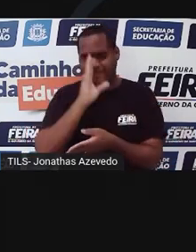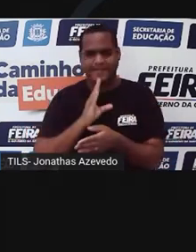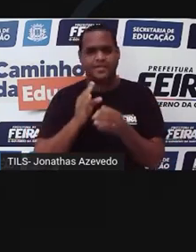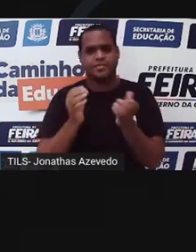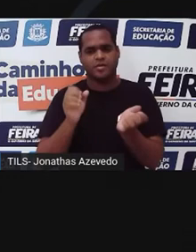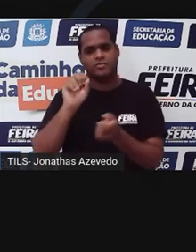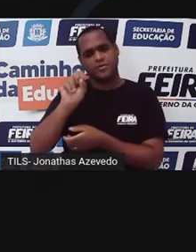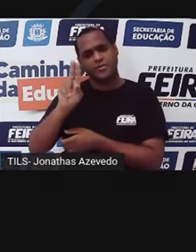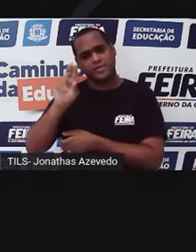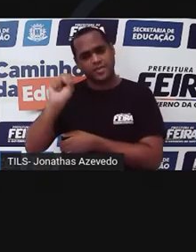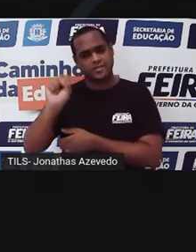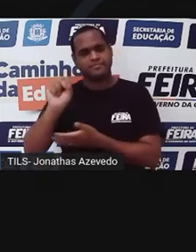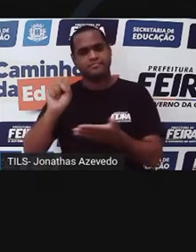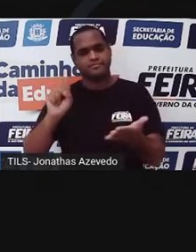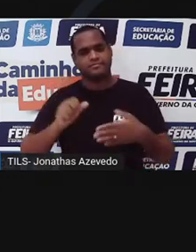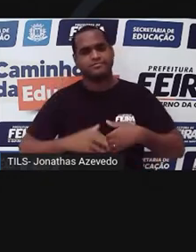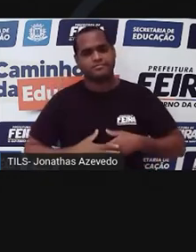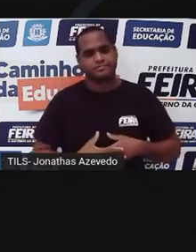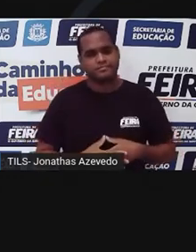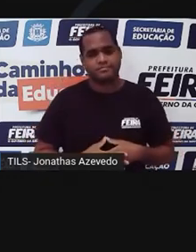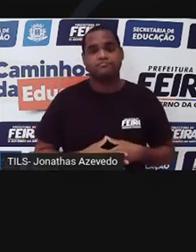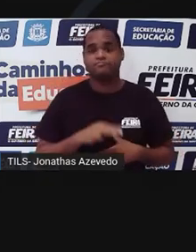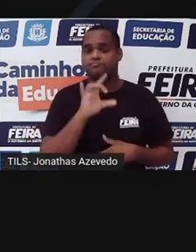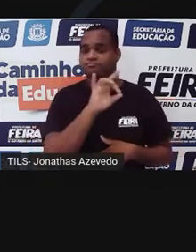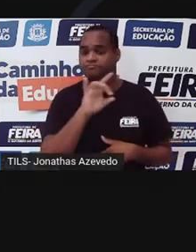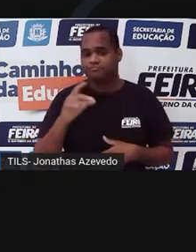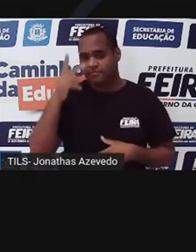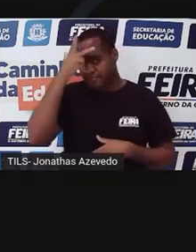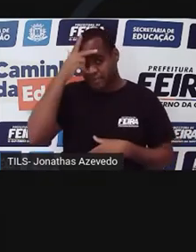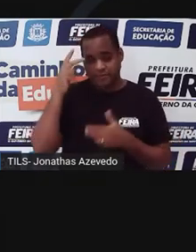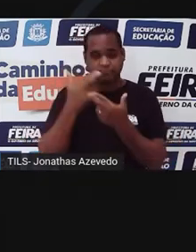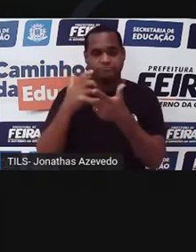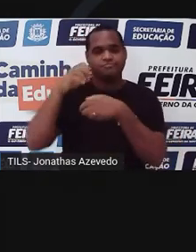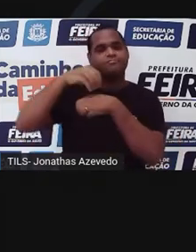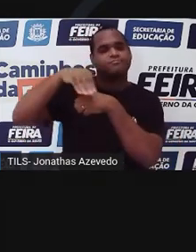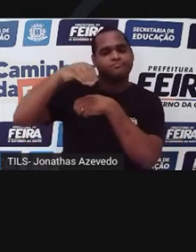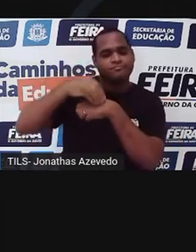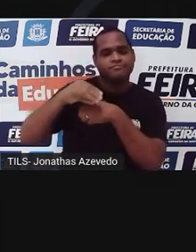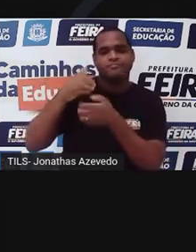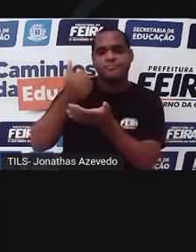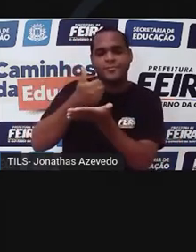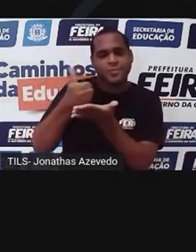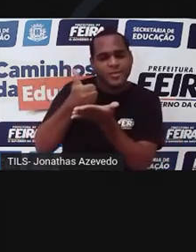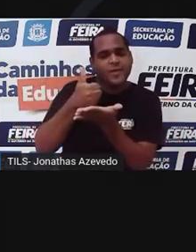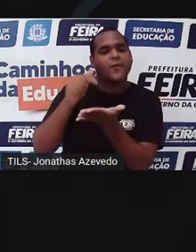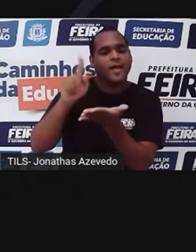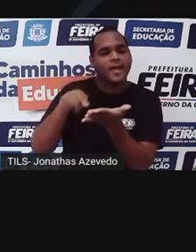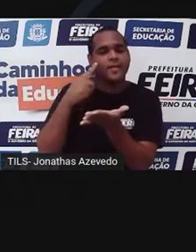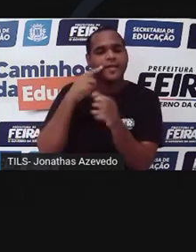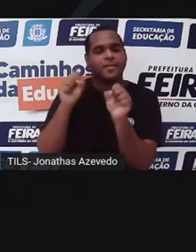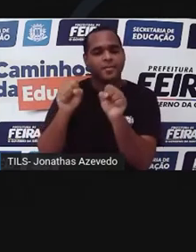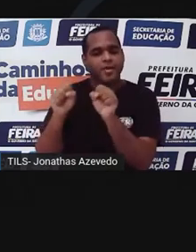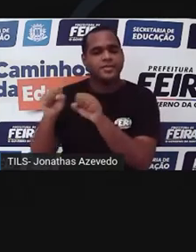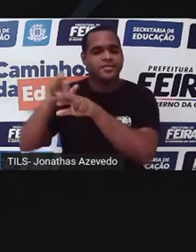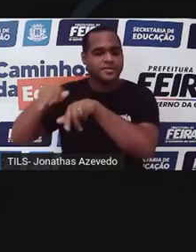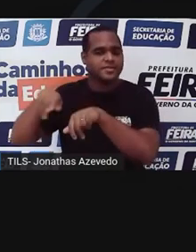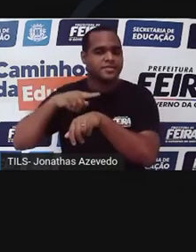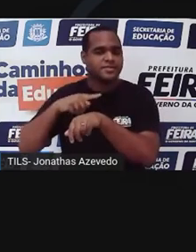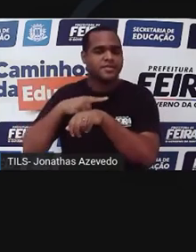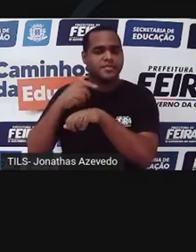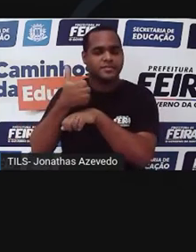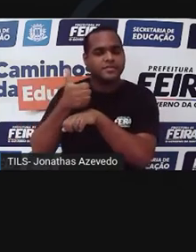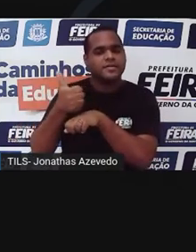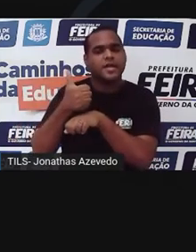pelo sistema único de saúde cada pessoa com a orientação de profissionais deve escolher o contraceptivo